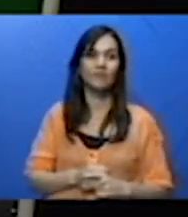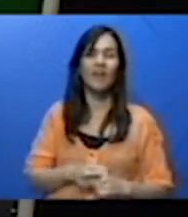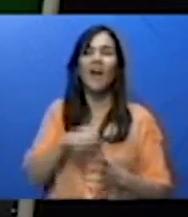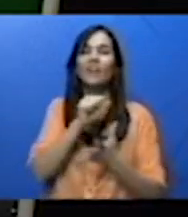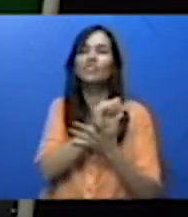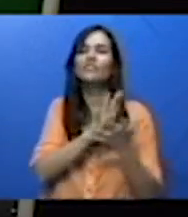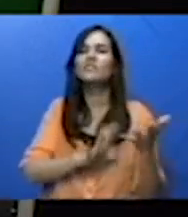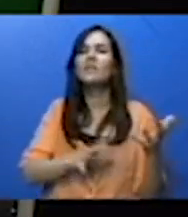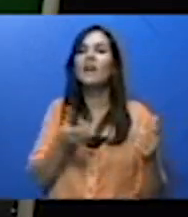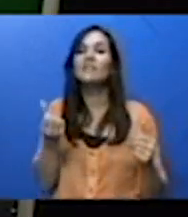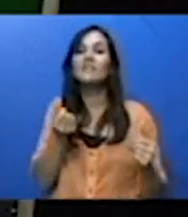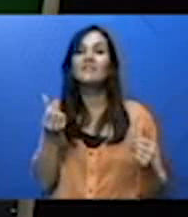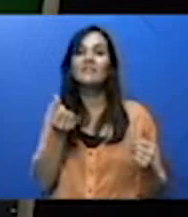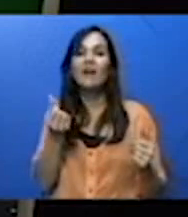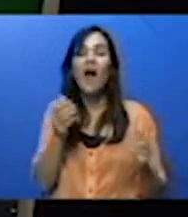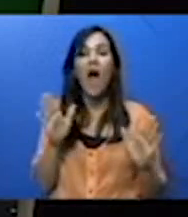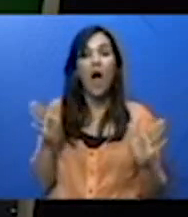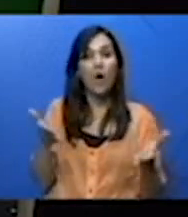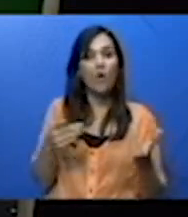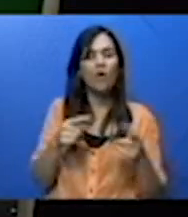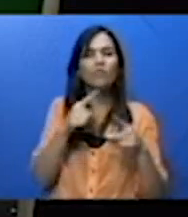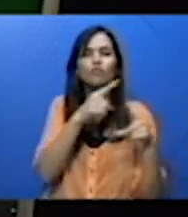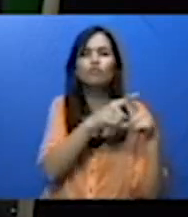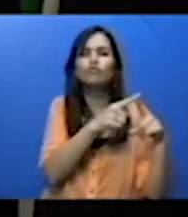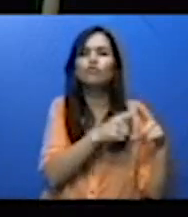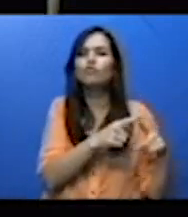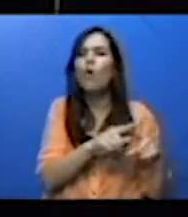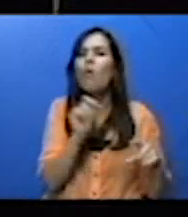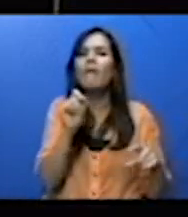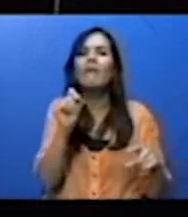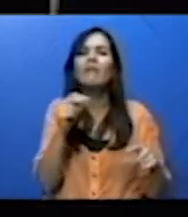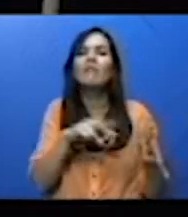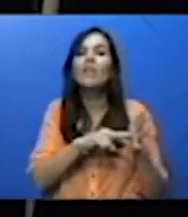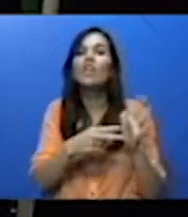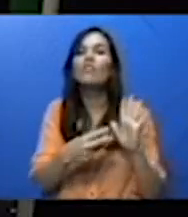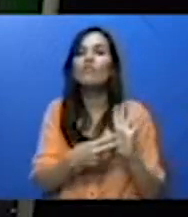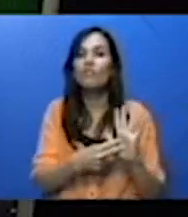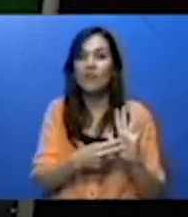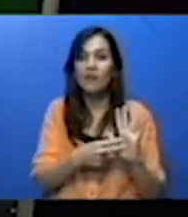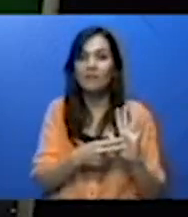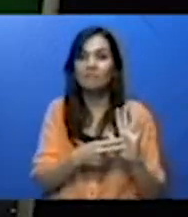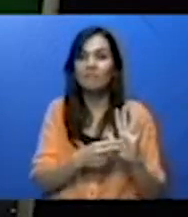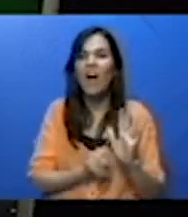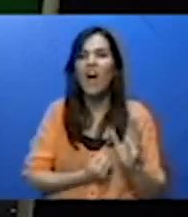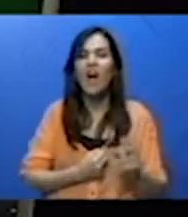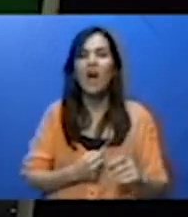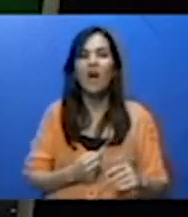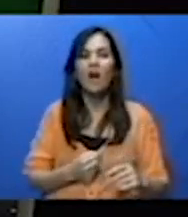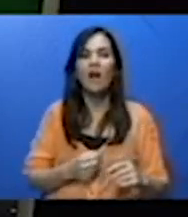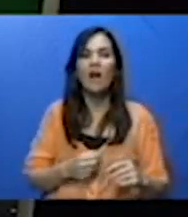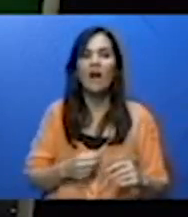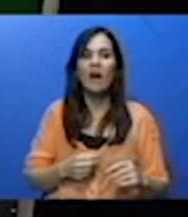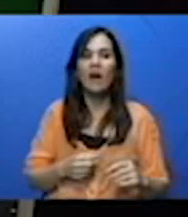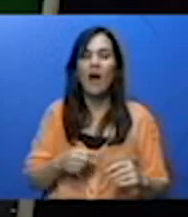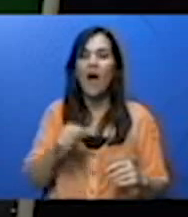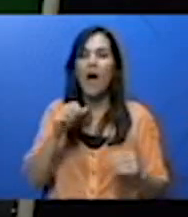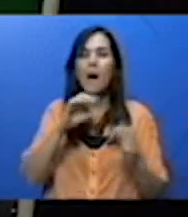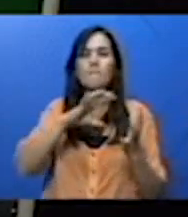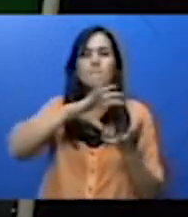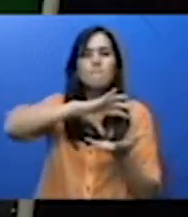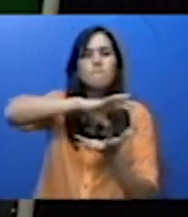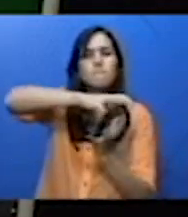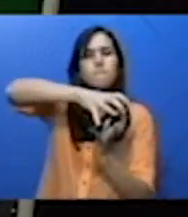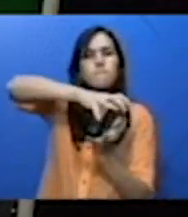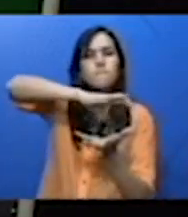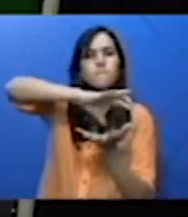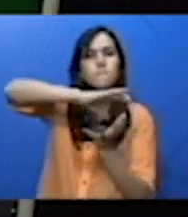6. Assinale o significado correto da expressão destacada. A bola